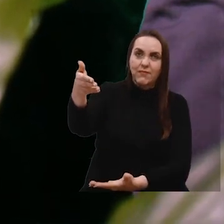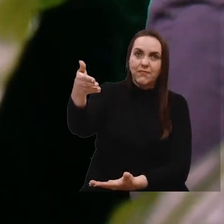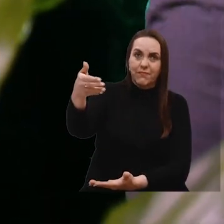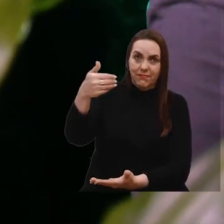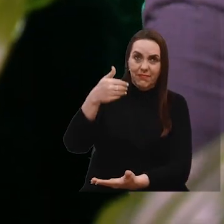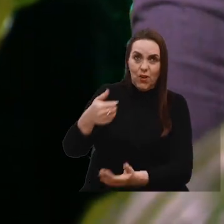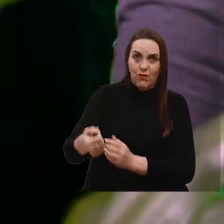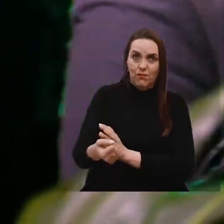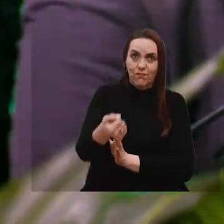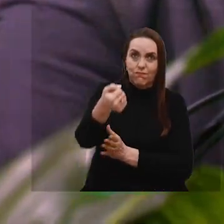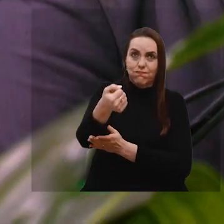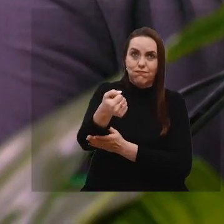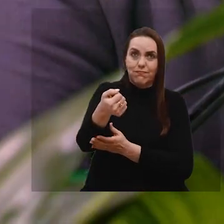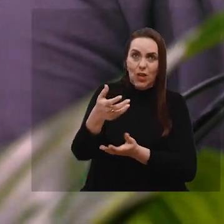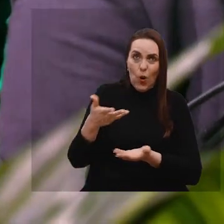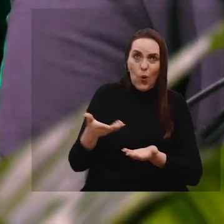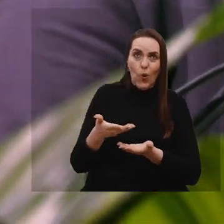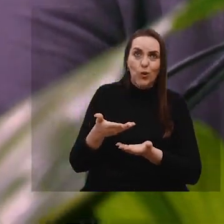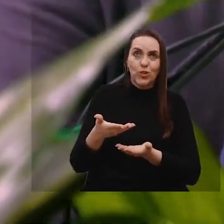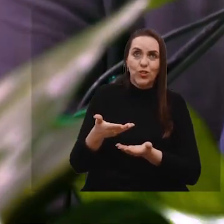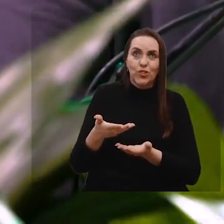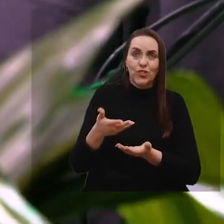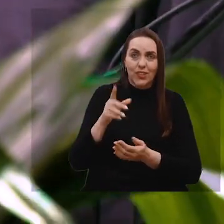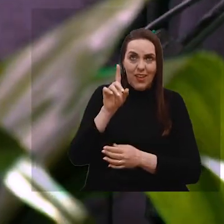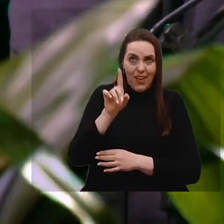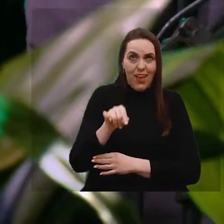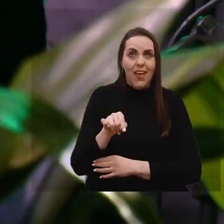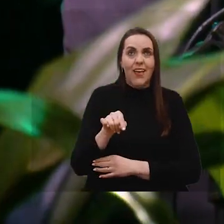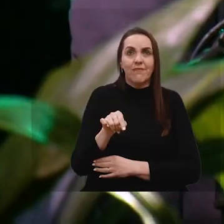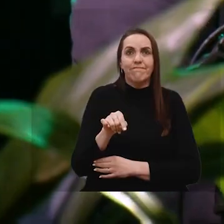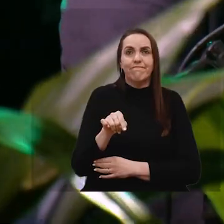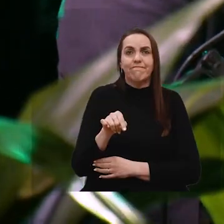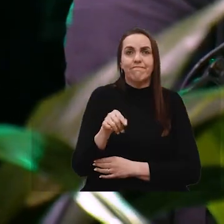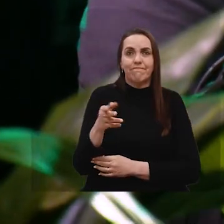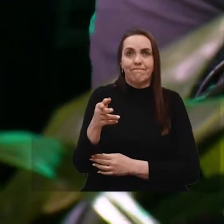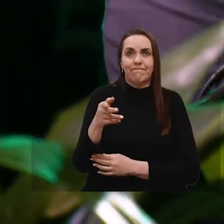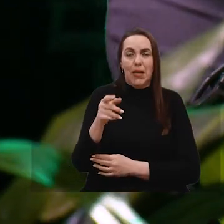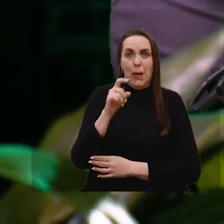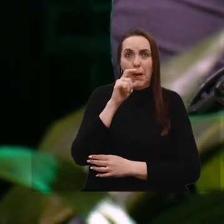esse pala que carrego hoje